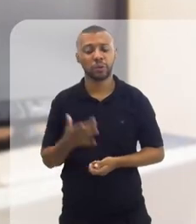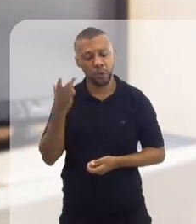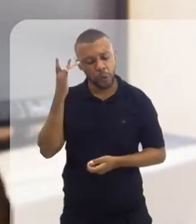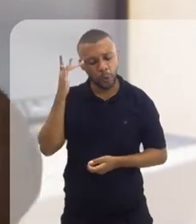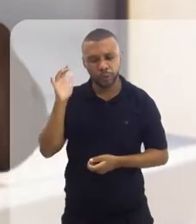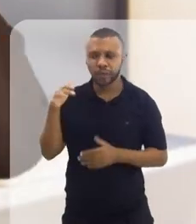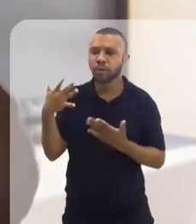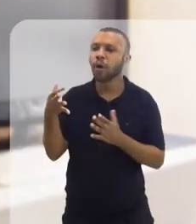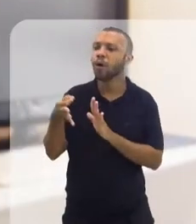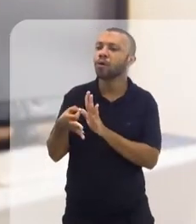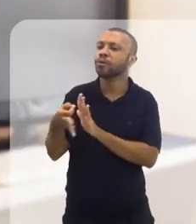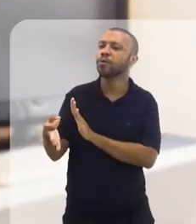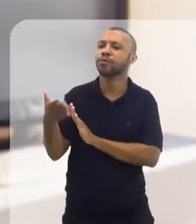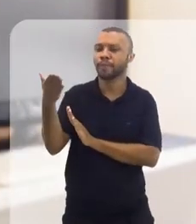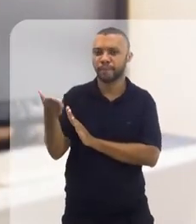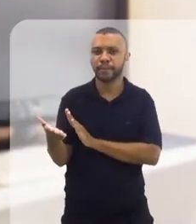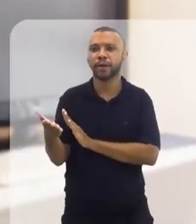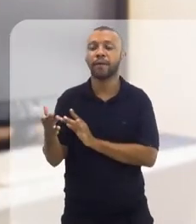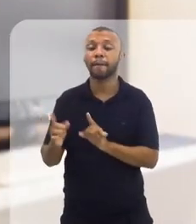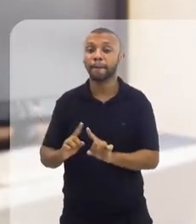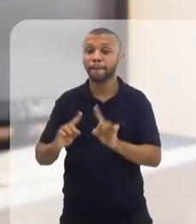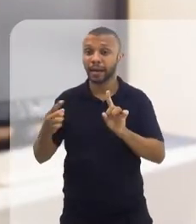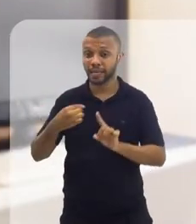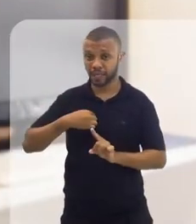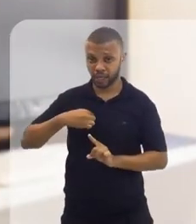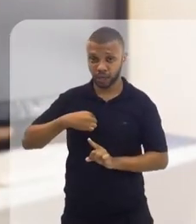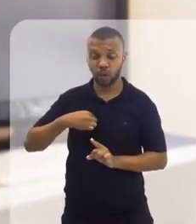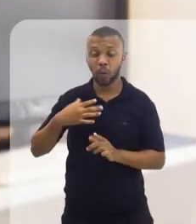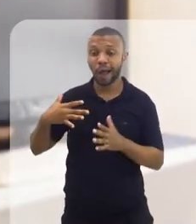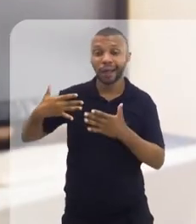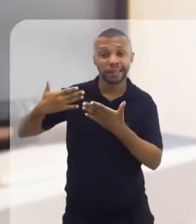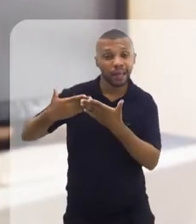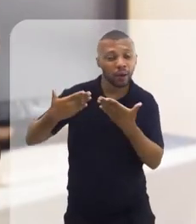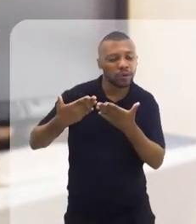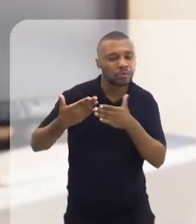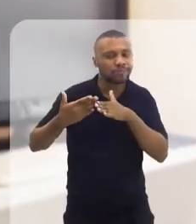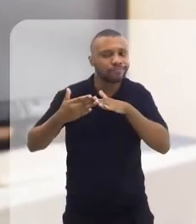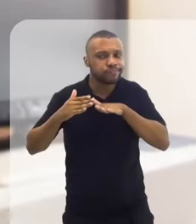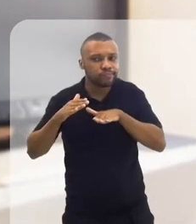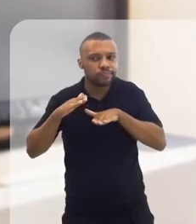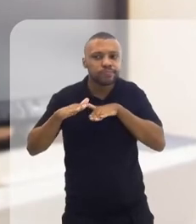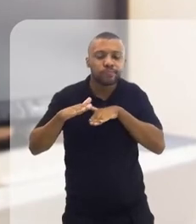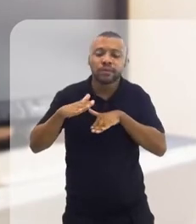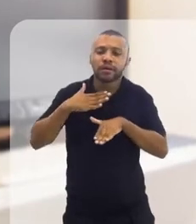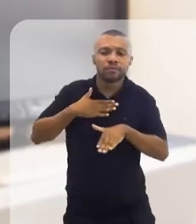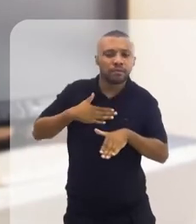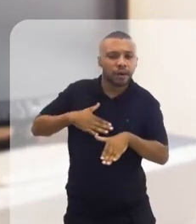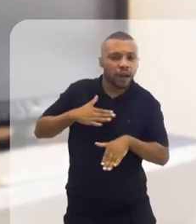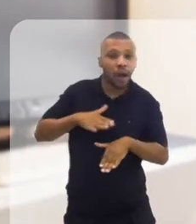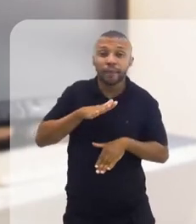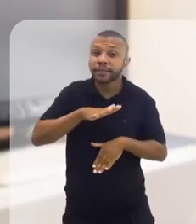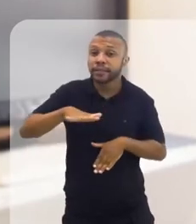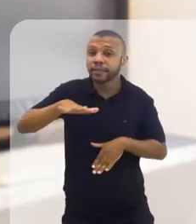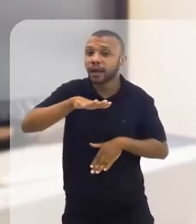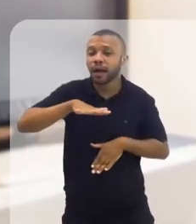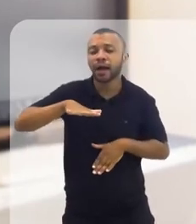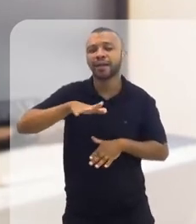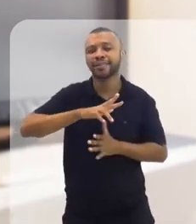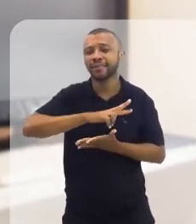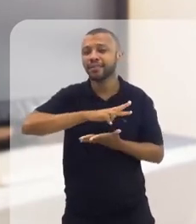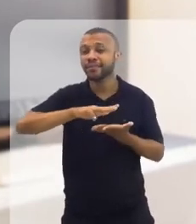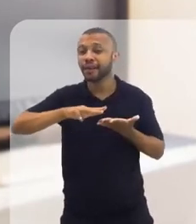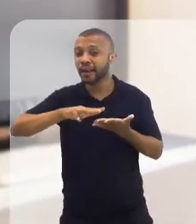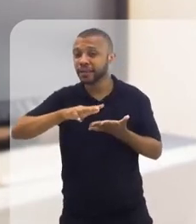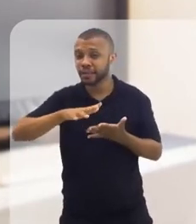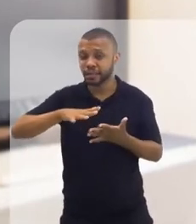assim? É uma coisa que eu não sei você, sabe, Cíntia? Mas eu ainda tô, sabe, devagar nessa área aí.